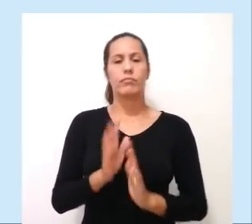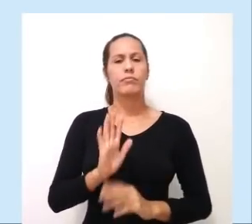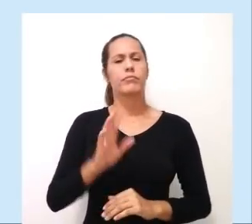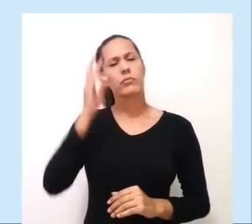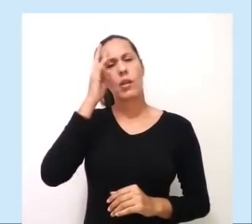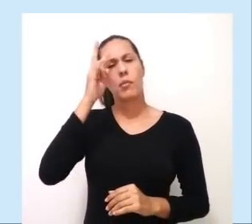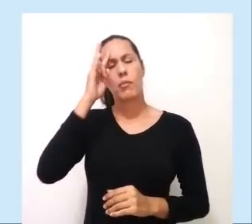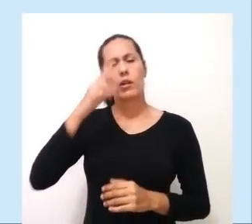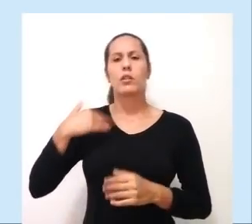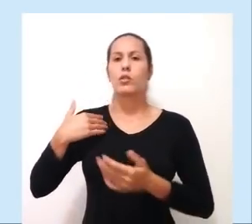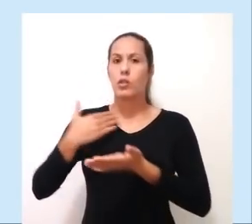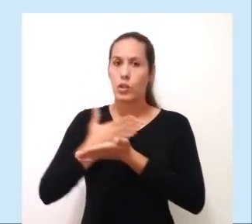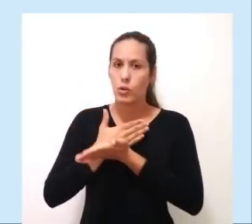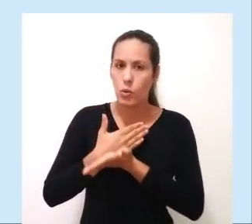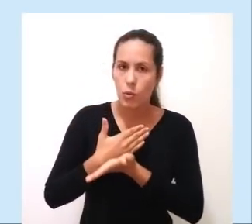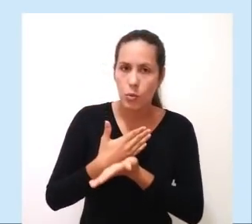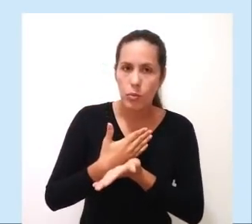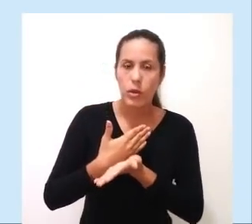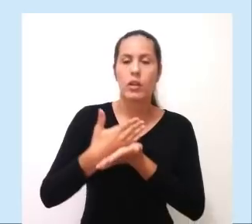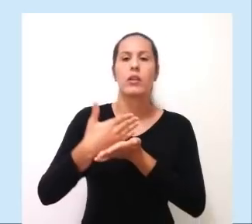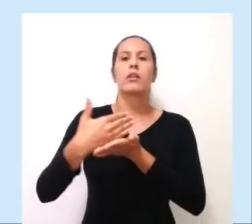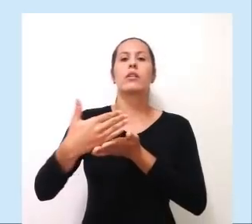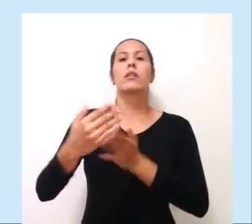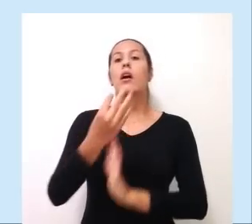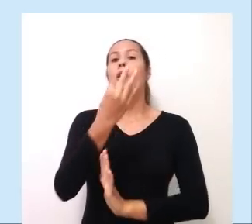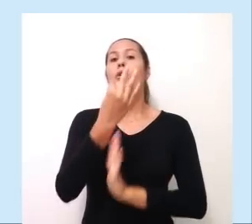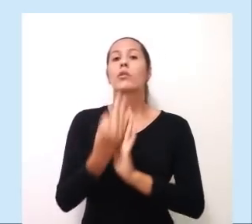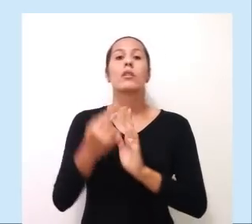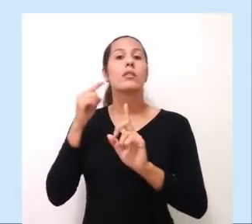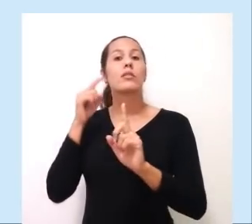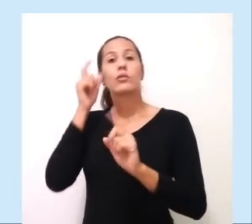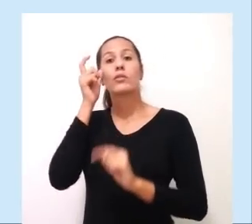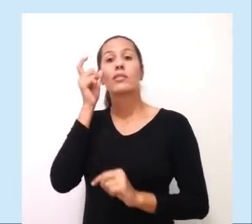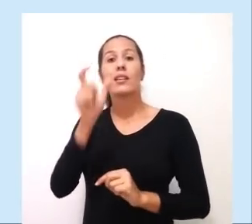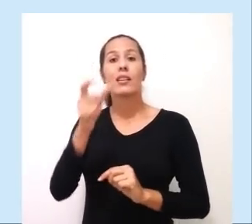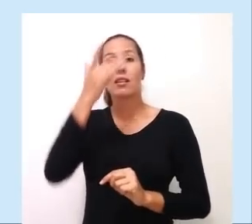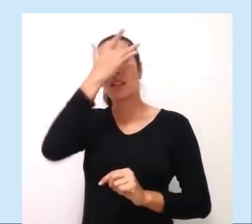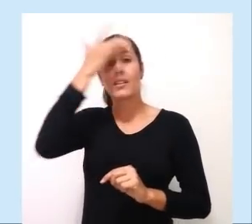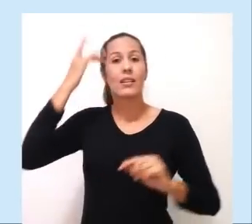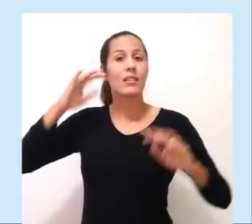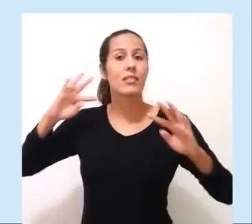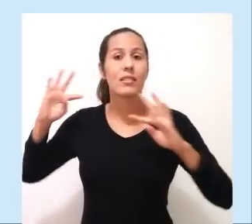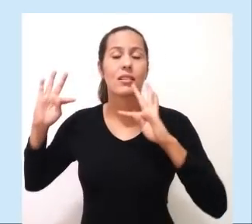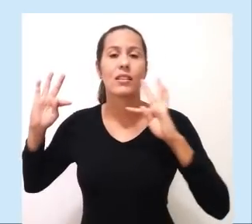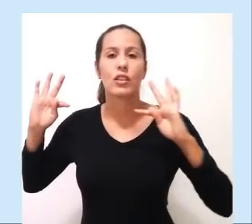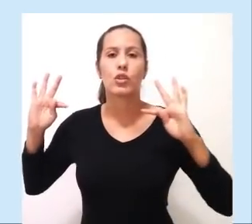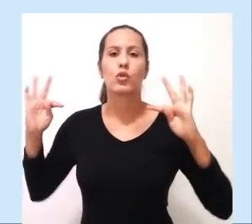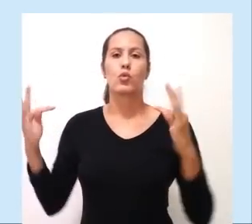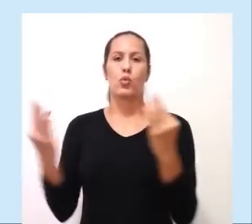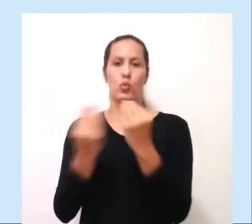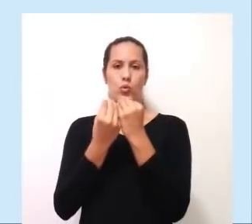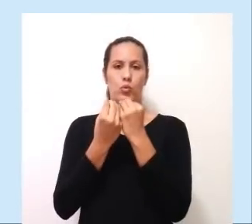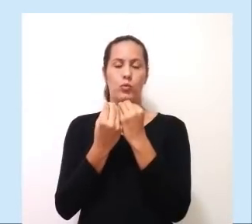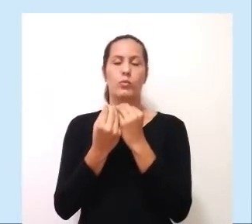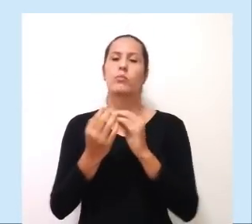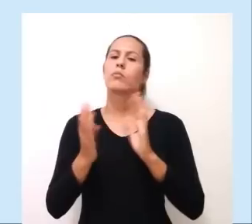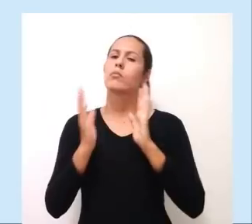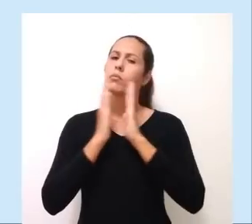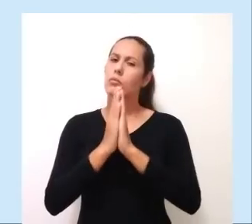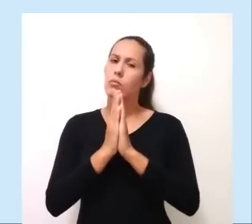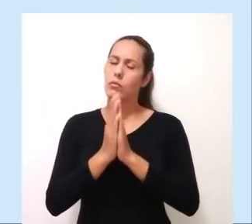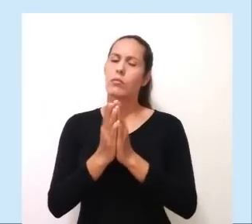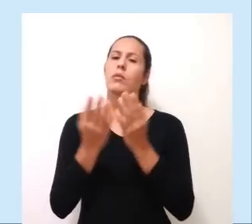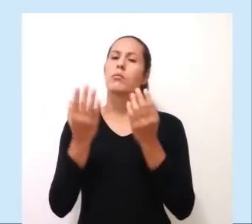lembrando sempre que desde o começo da aula eu digo, é um texto de interesse para todos. Então vamos aprender